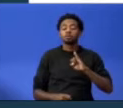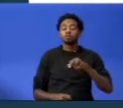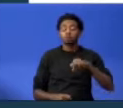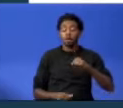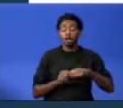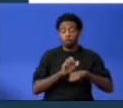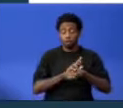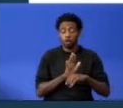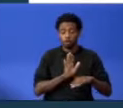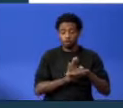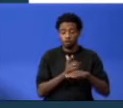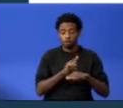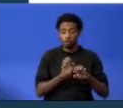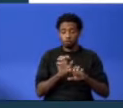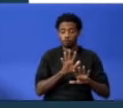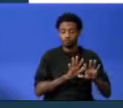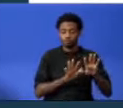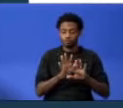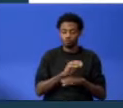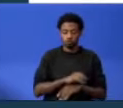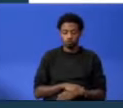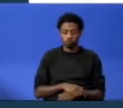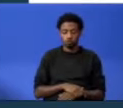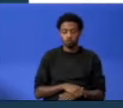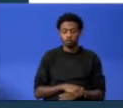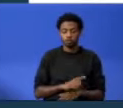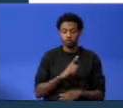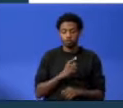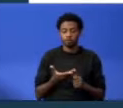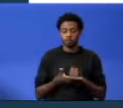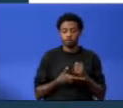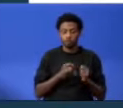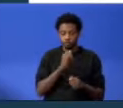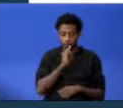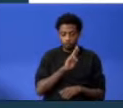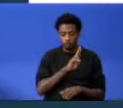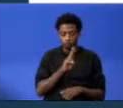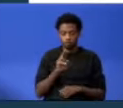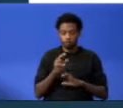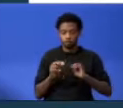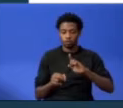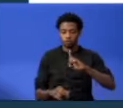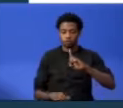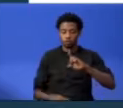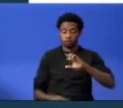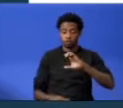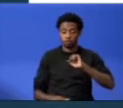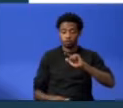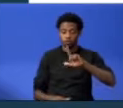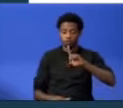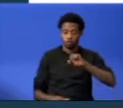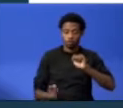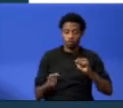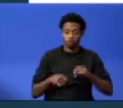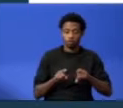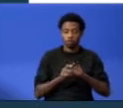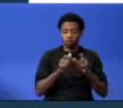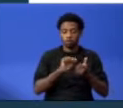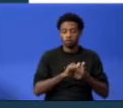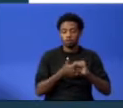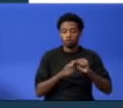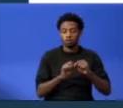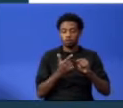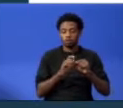de fato, gerar a movimentação. Ela é formada por uma estrutura, né, chamada cauda, uma região flexível, onde há, de